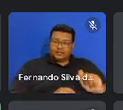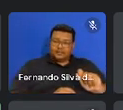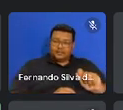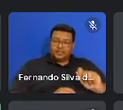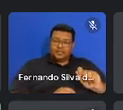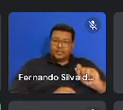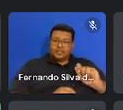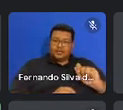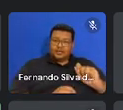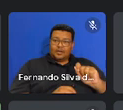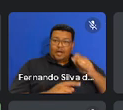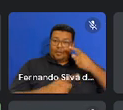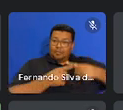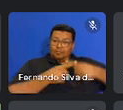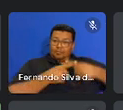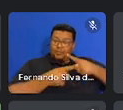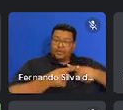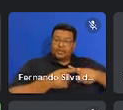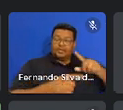do que a gente pegar